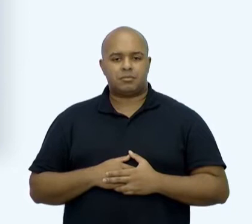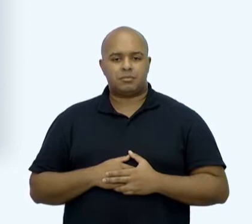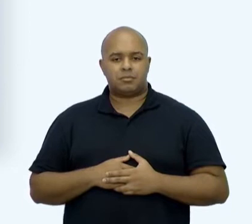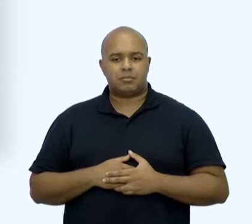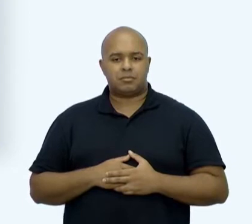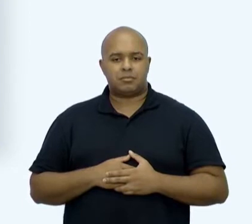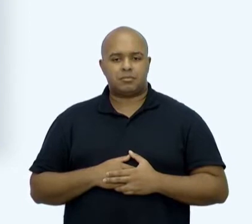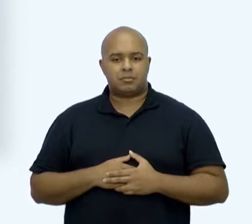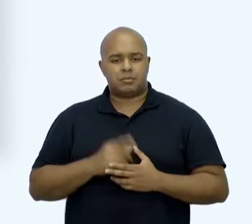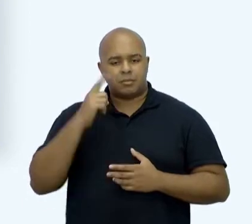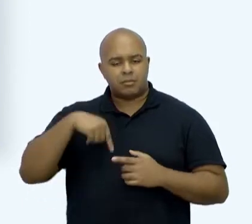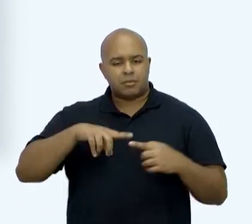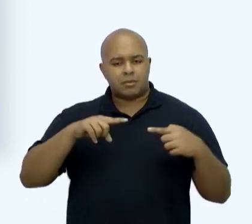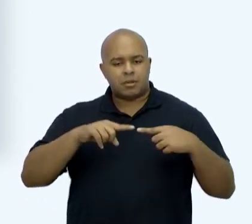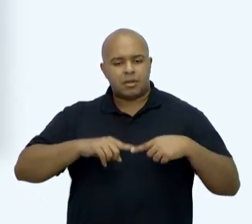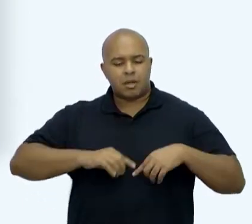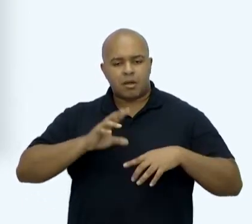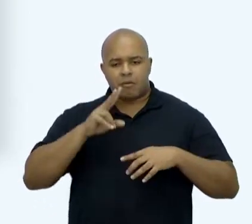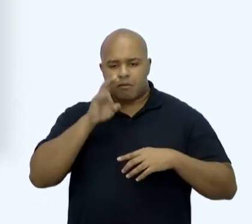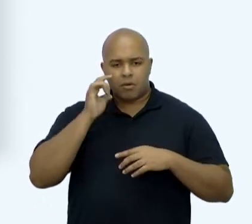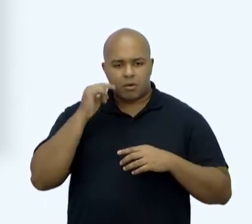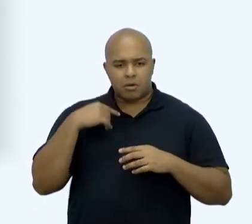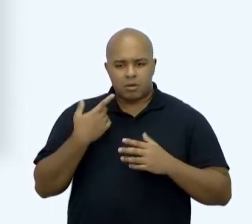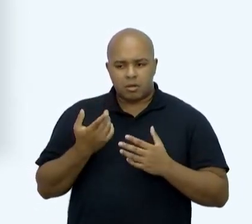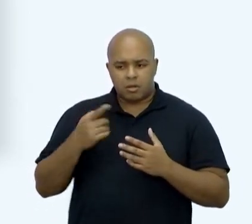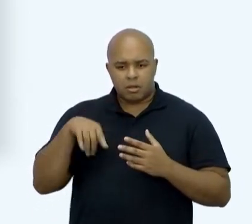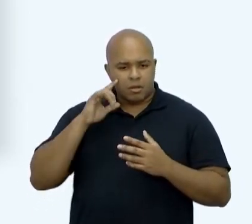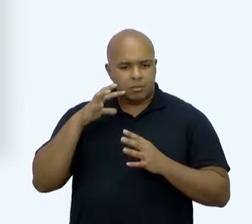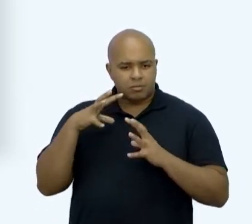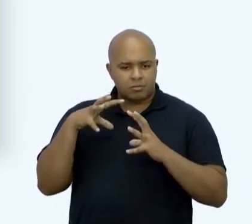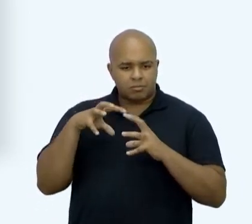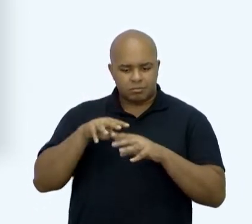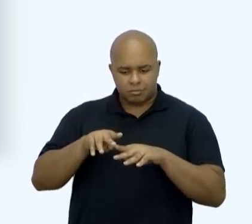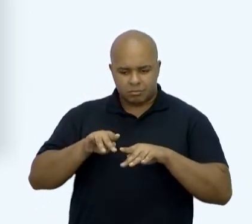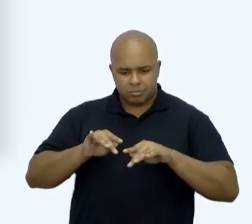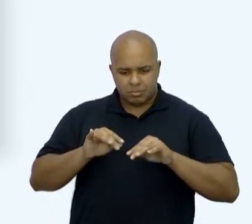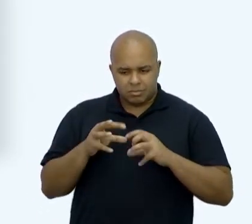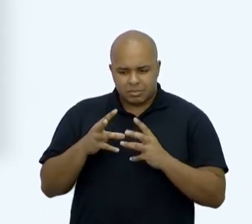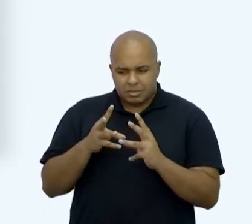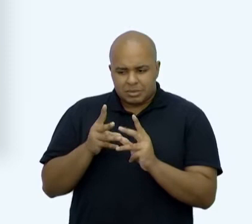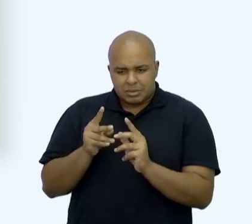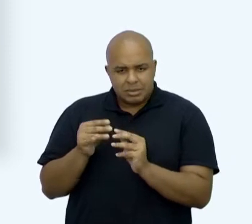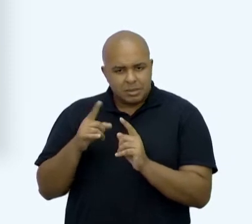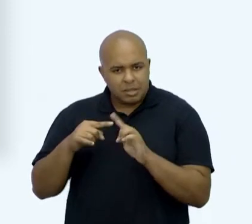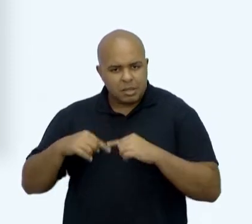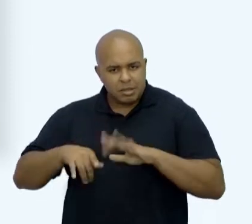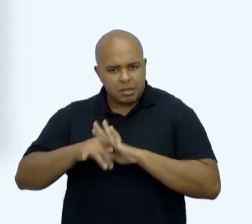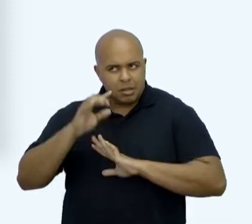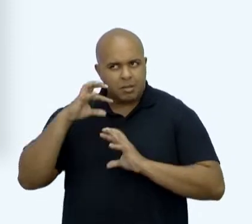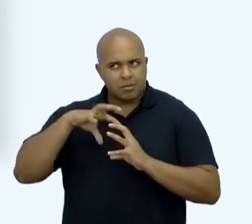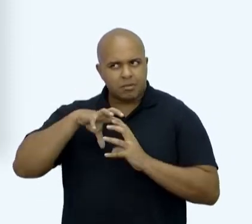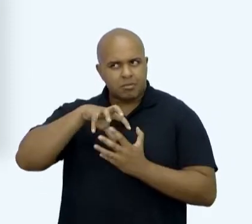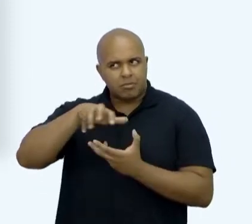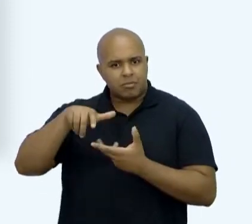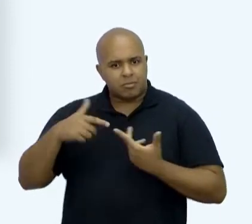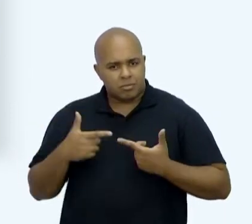Há uma ligação muito forte entre a degradação do solo e as questões